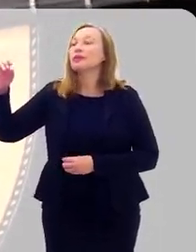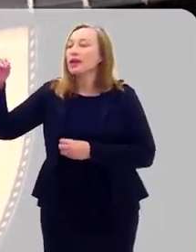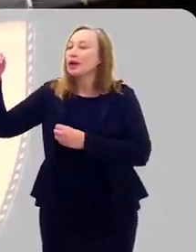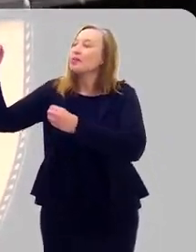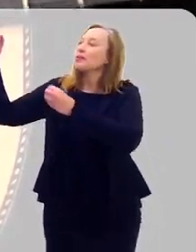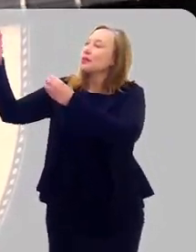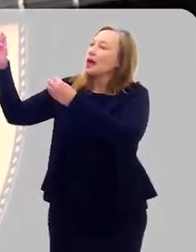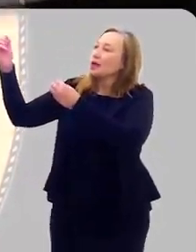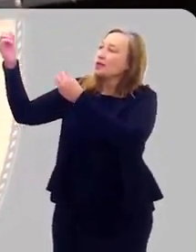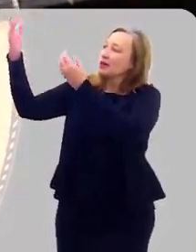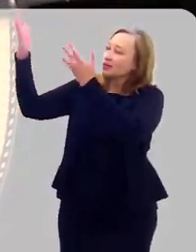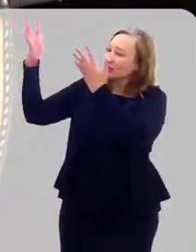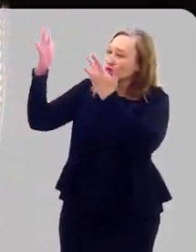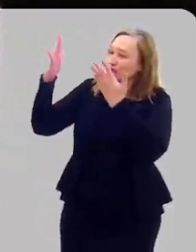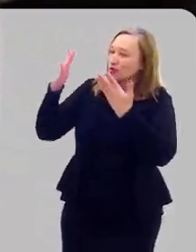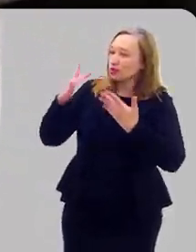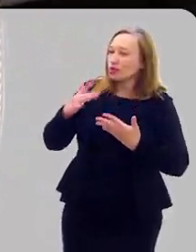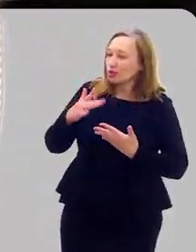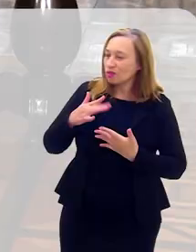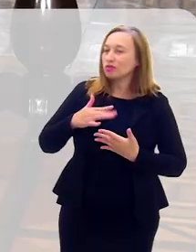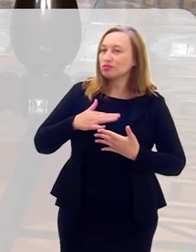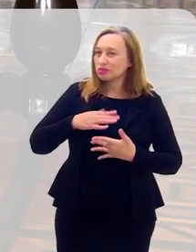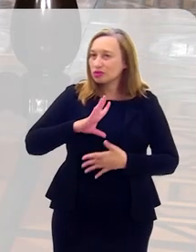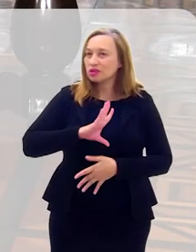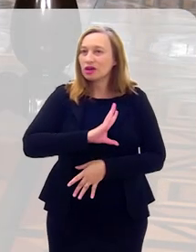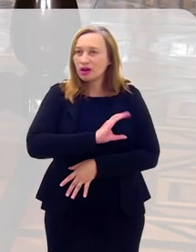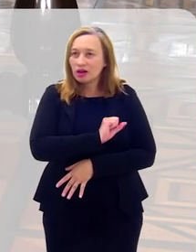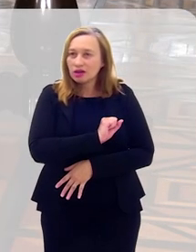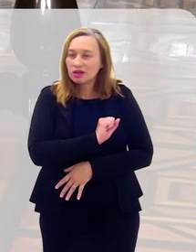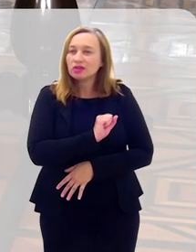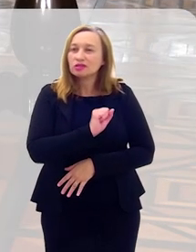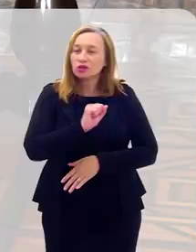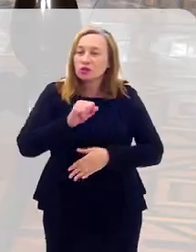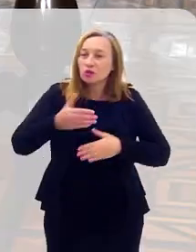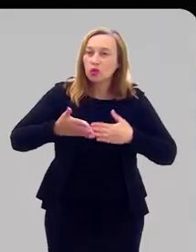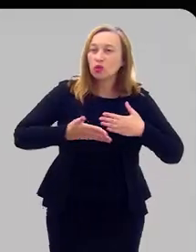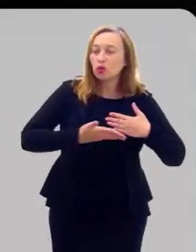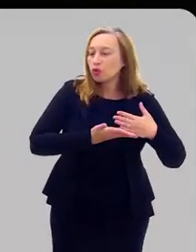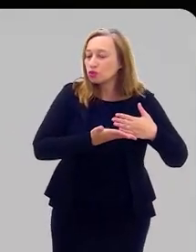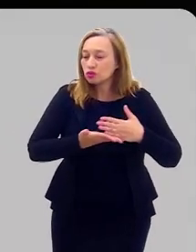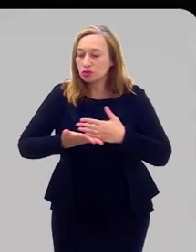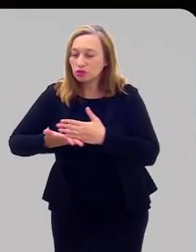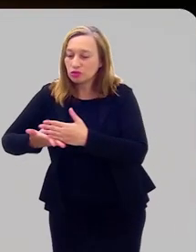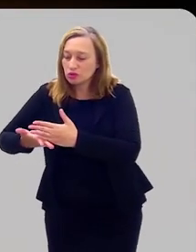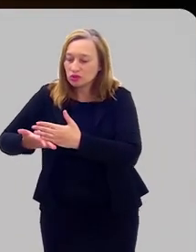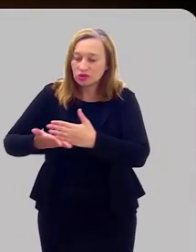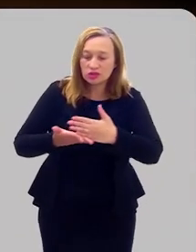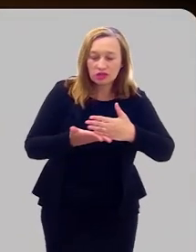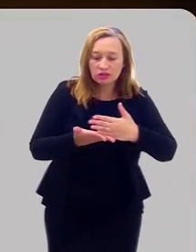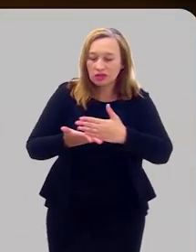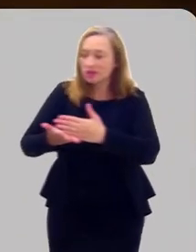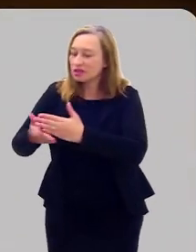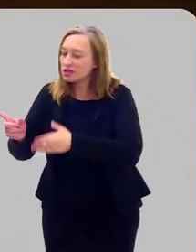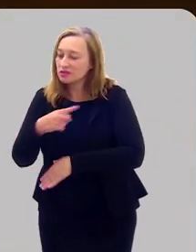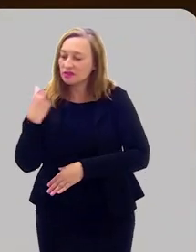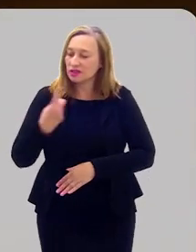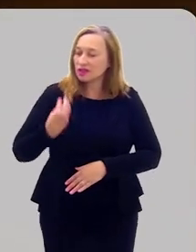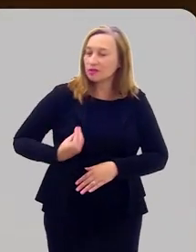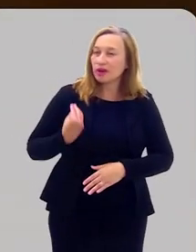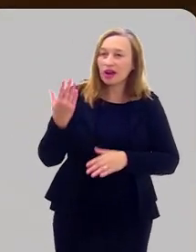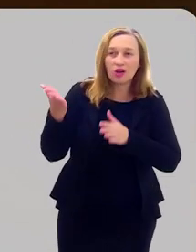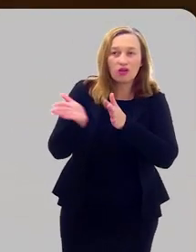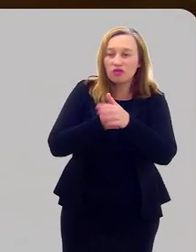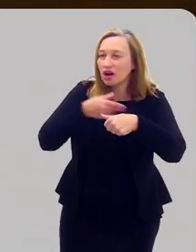amor. Louvado seja o nome do Senhor, que nos conduz a triunfar. Louvado seja o nome do Senhor,